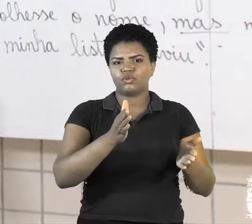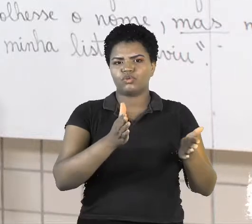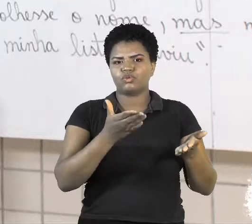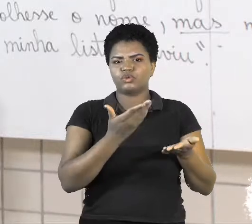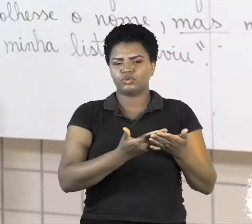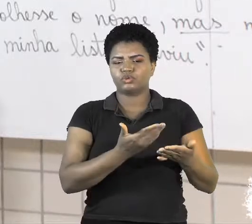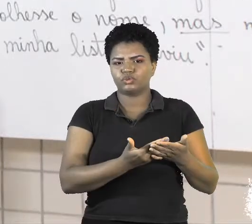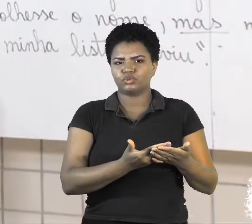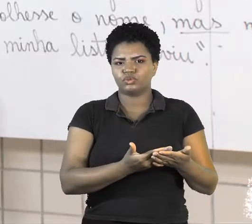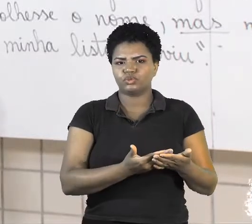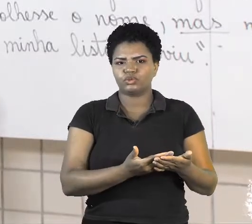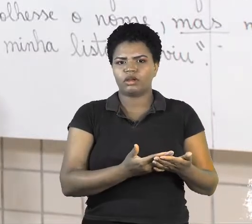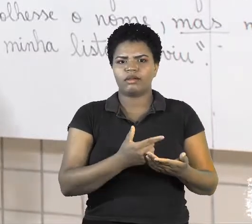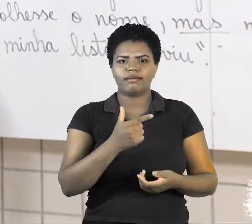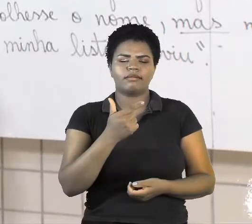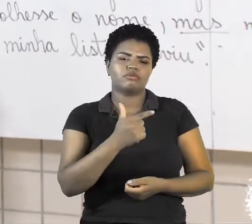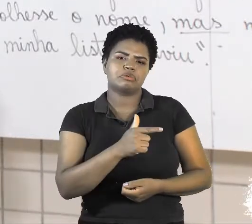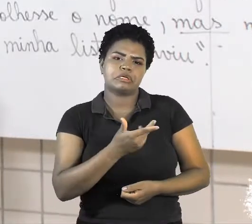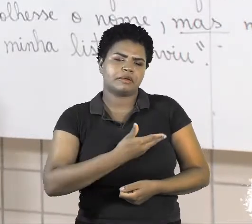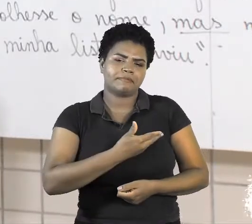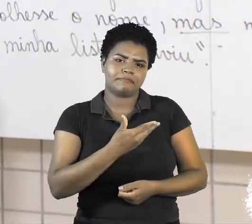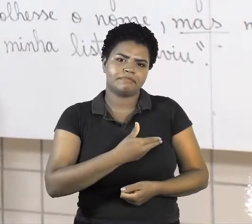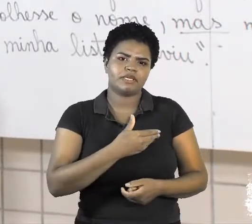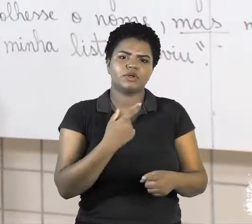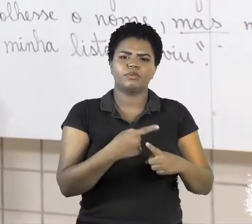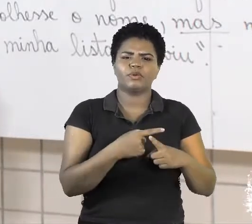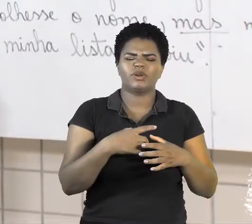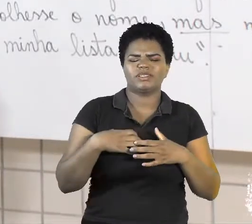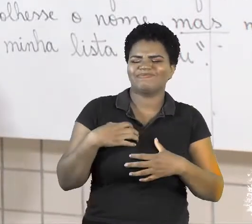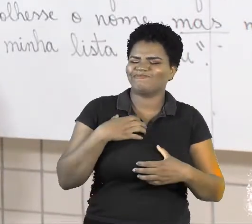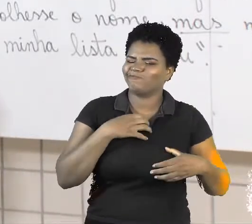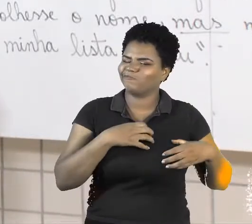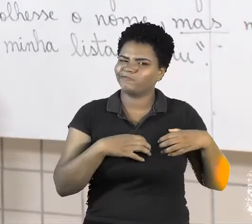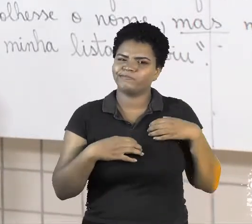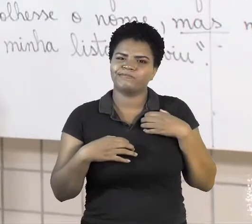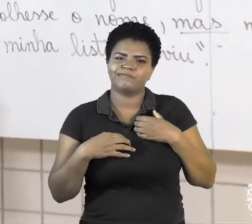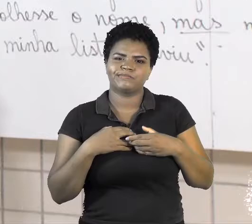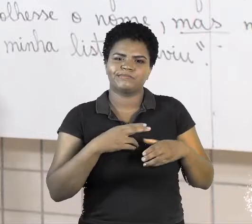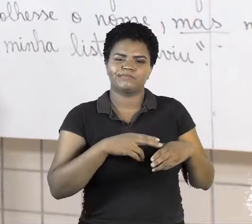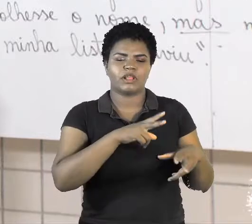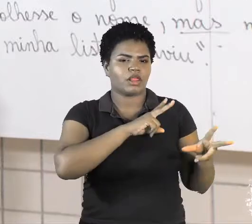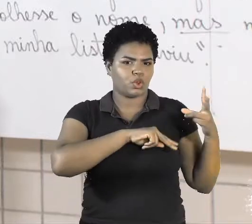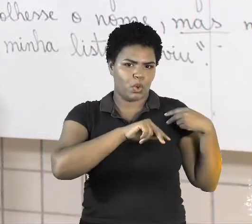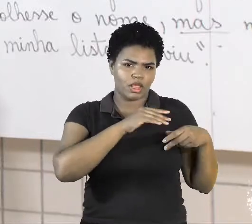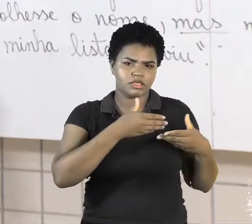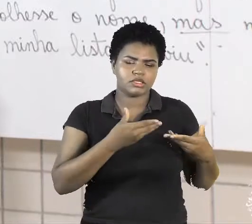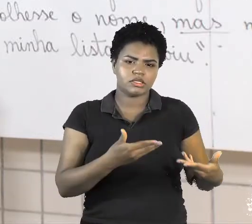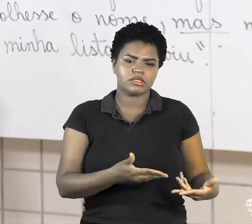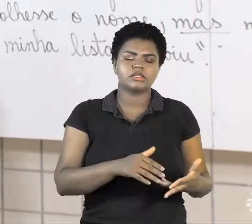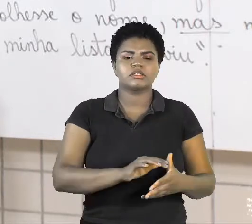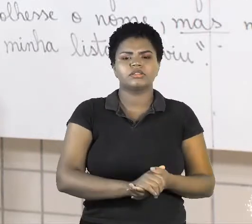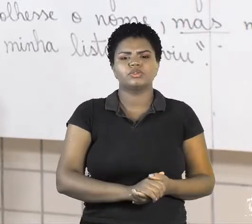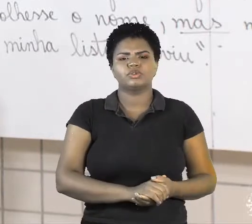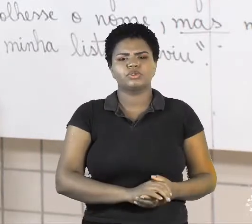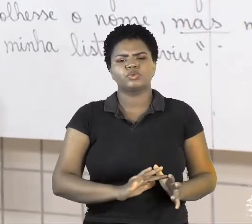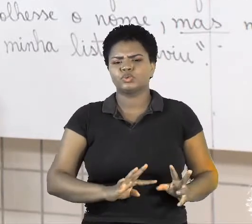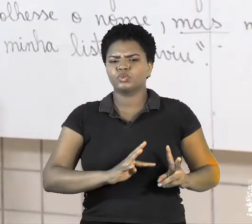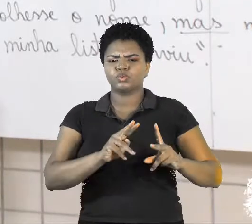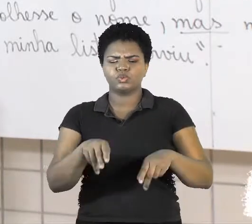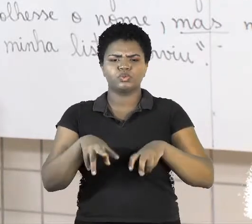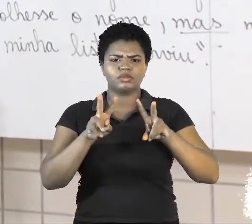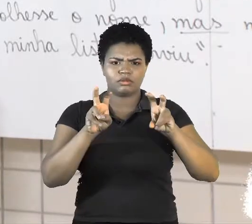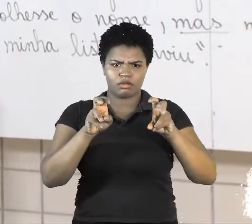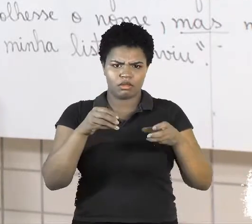principalmente o fato dela não ter amigo, o porquê, as angústias dela enquanto um adolescente. Todos esses assuntos abordados aí,